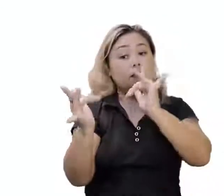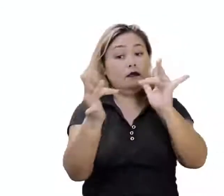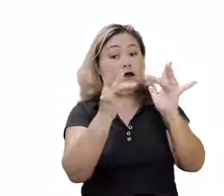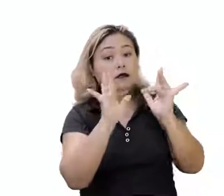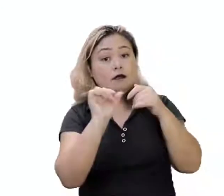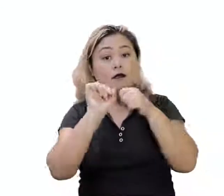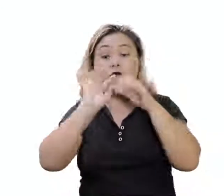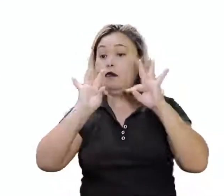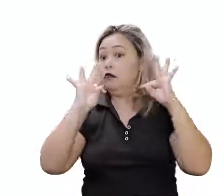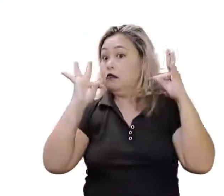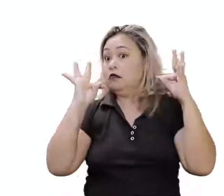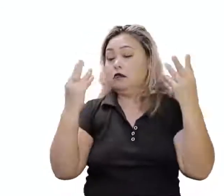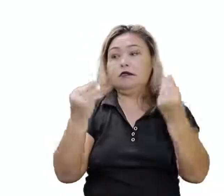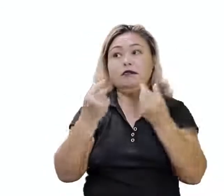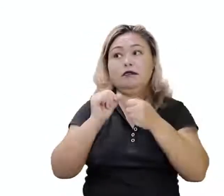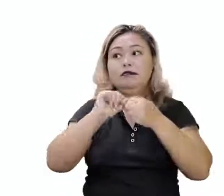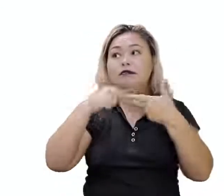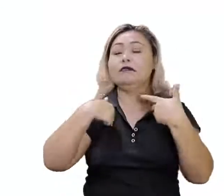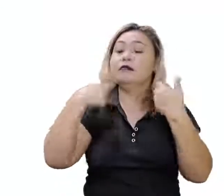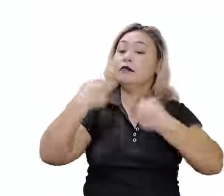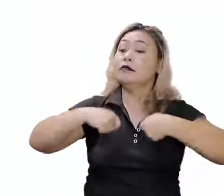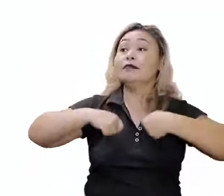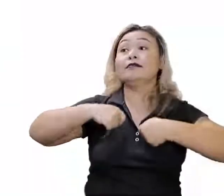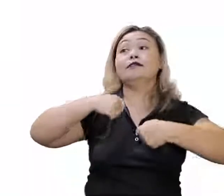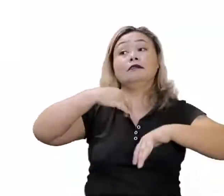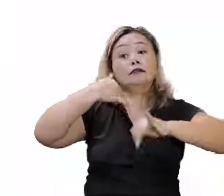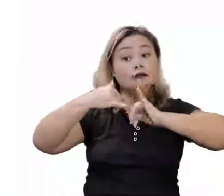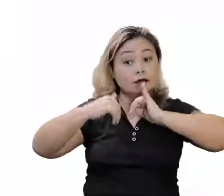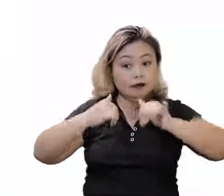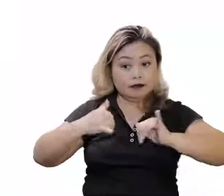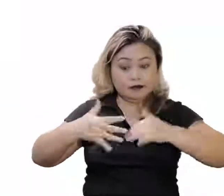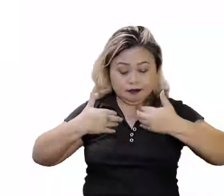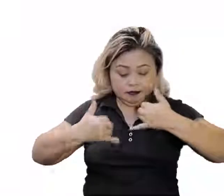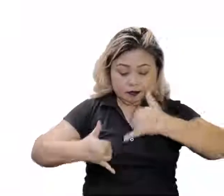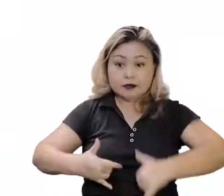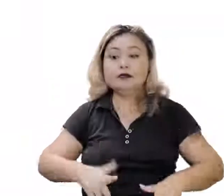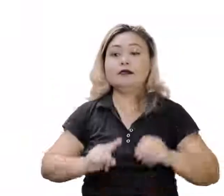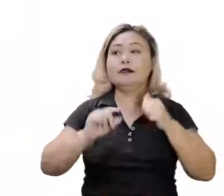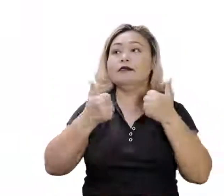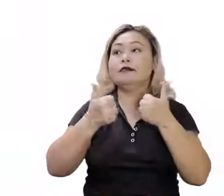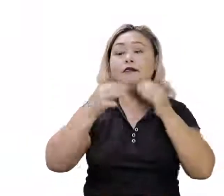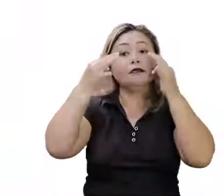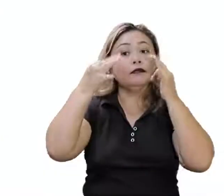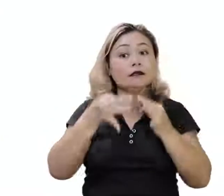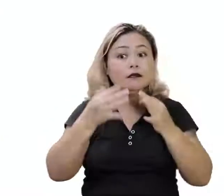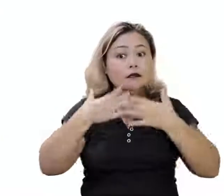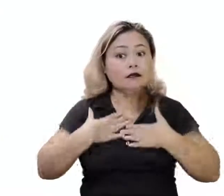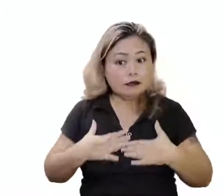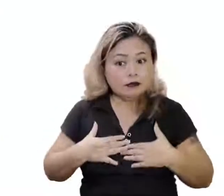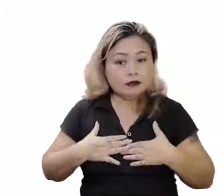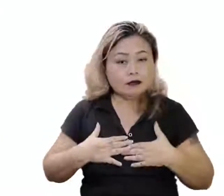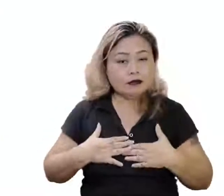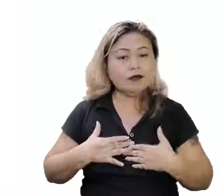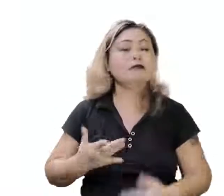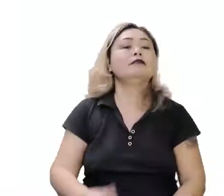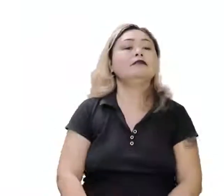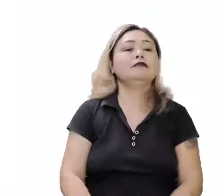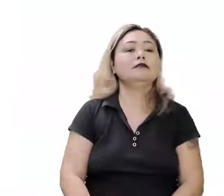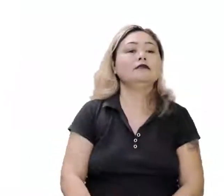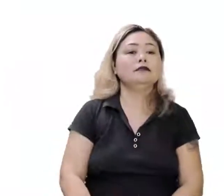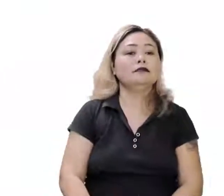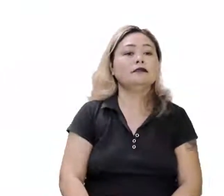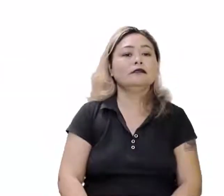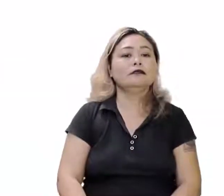namorar, para todas as nossas atividades nós precisamos de energia. Perfeito? Tranquilo? Pode me tirar?